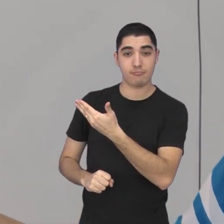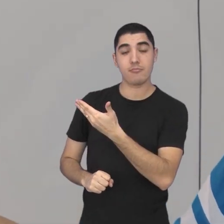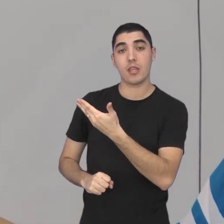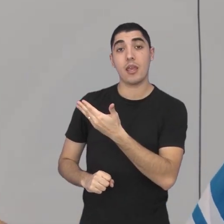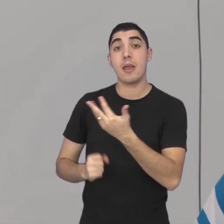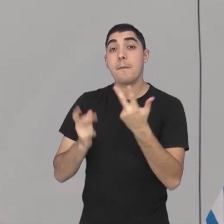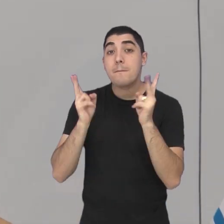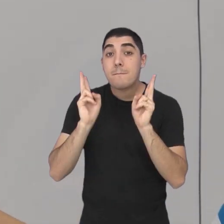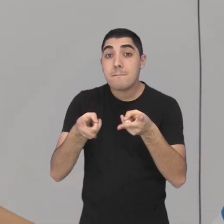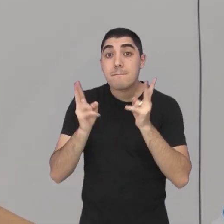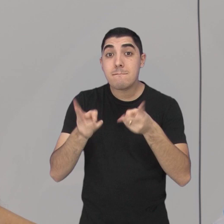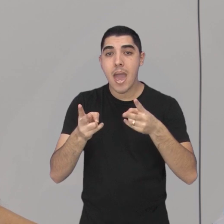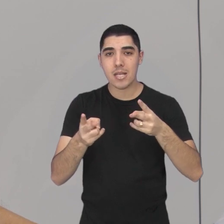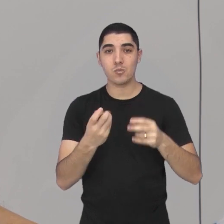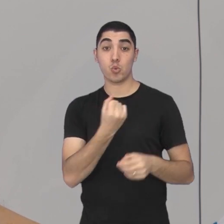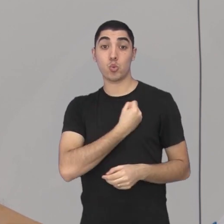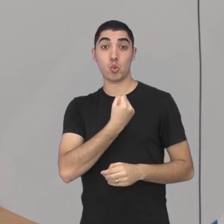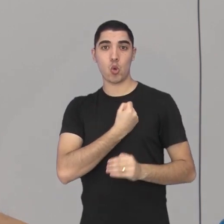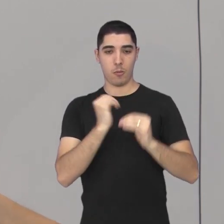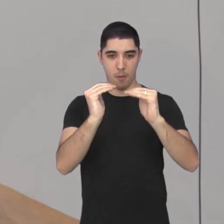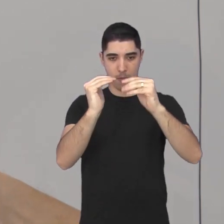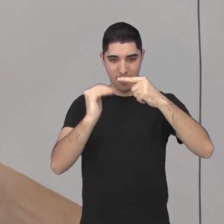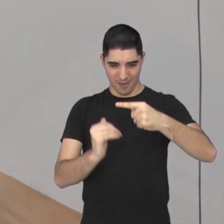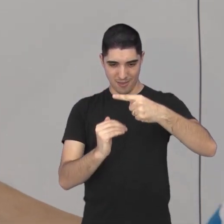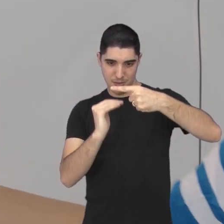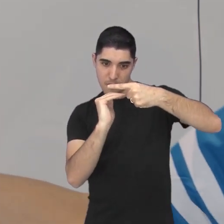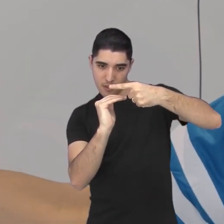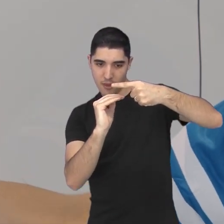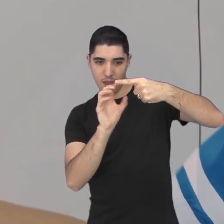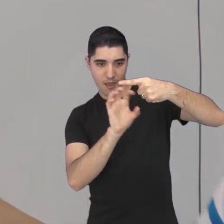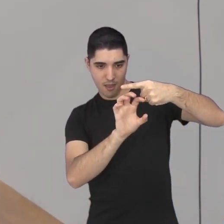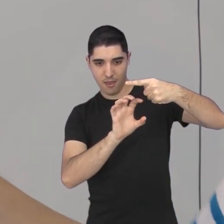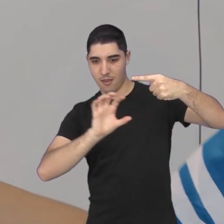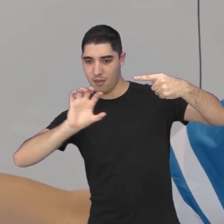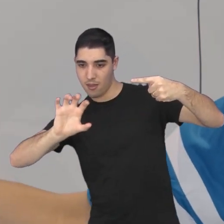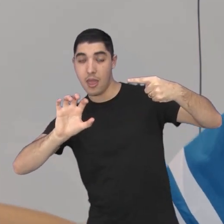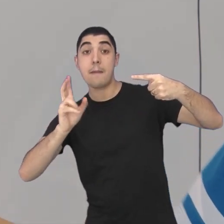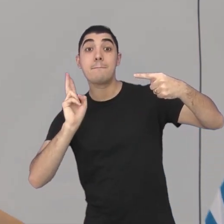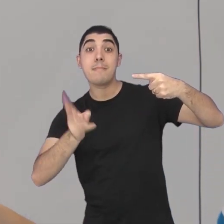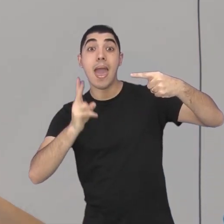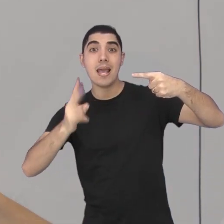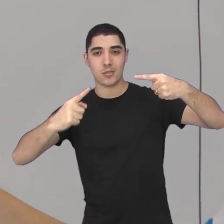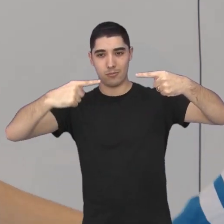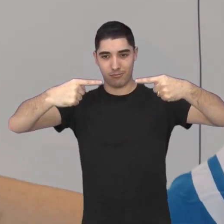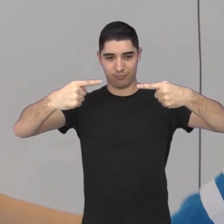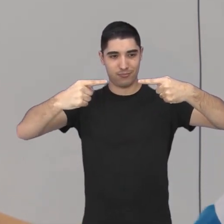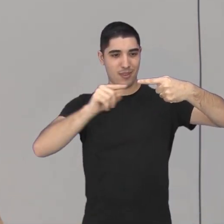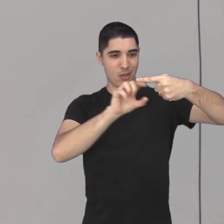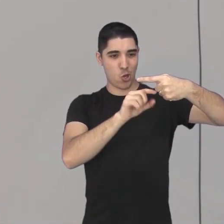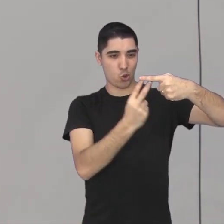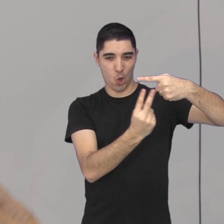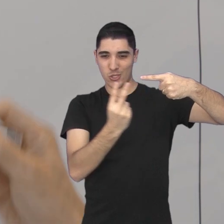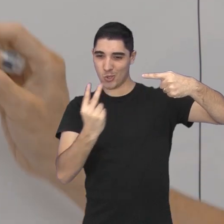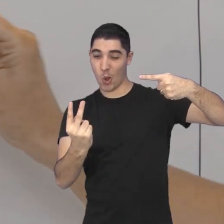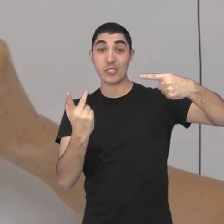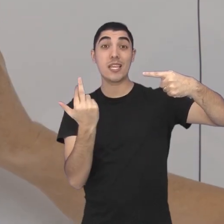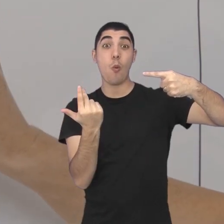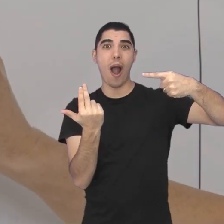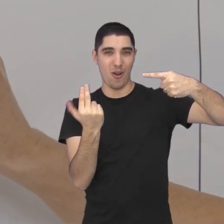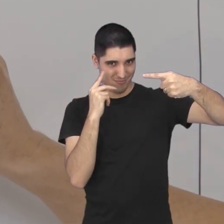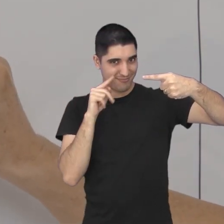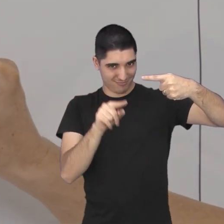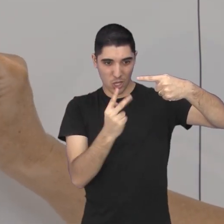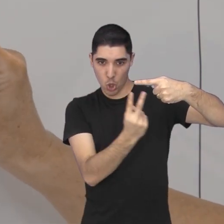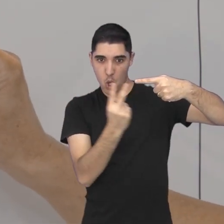frações que têm o mesmo denominador. Então, a gente precisa colocar todo mundo com o mesmo denominador. Como que a gente faz isso? A gente tem